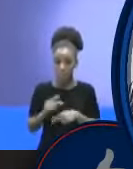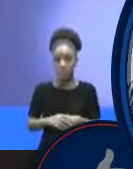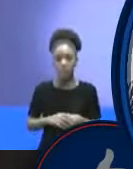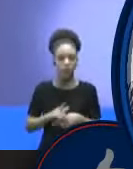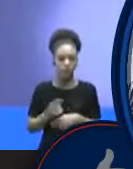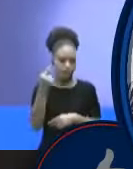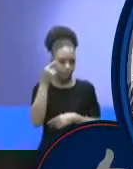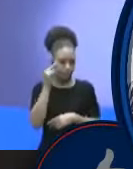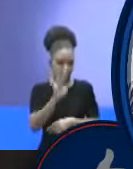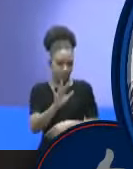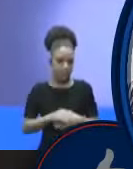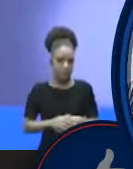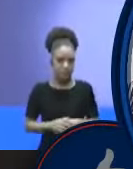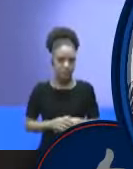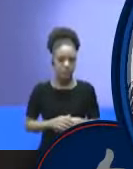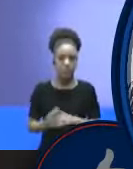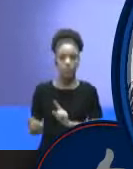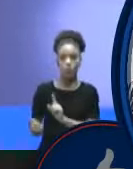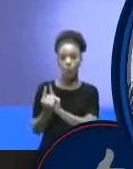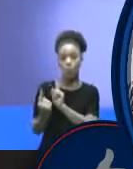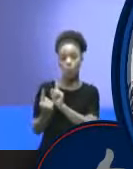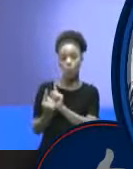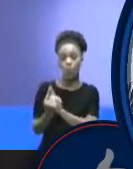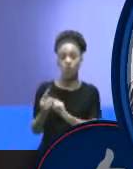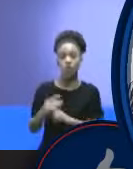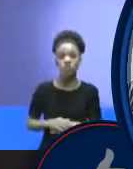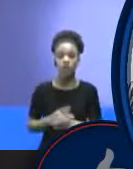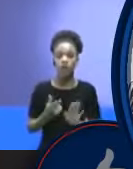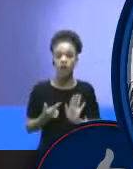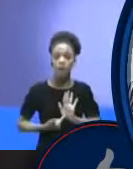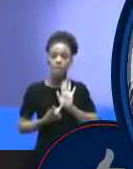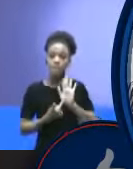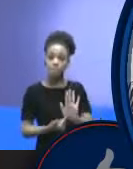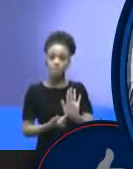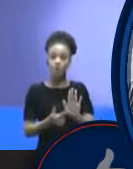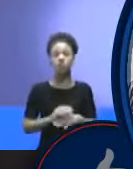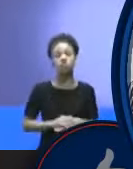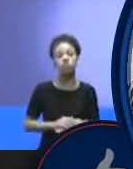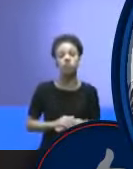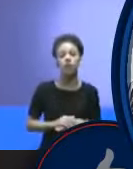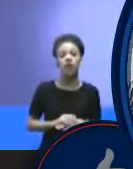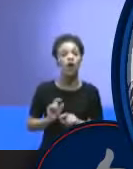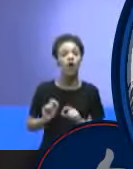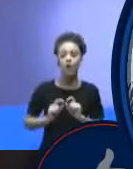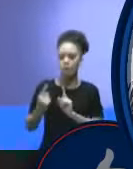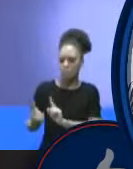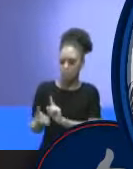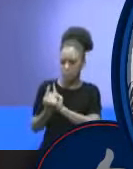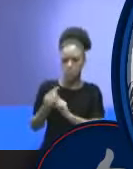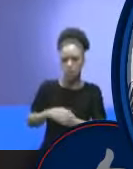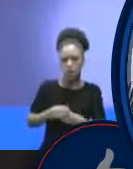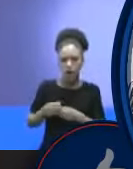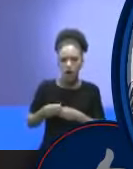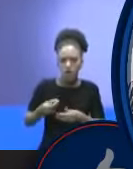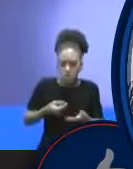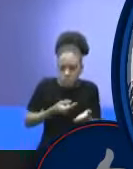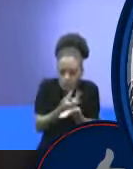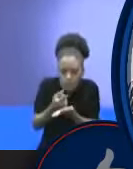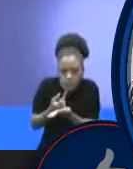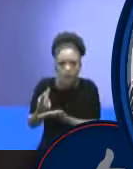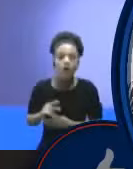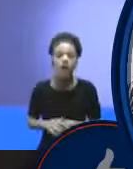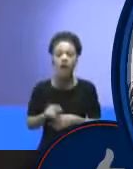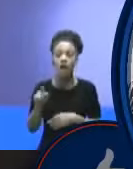Pra vocês terem uma ideia, um cliente multicanal traz o dobro de receita em relação ao cliente monocanal. Esse